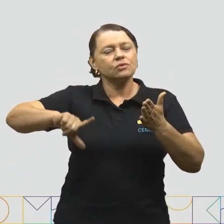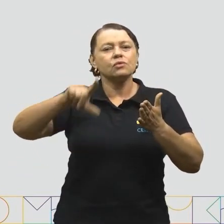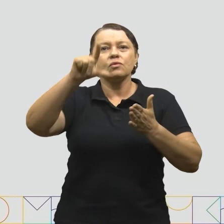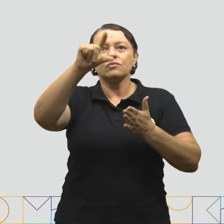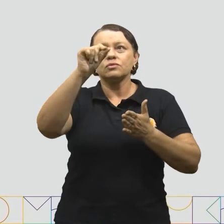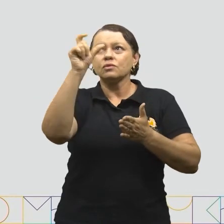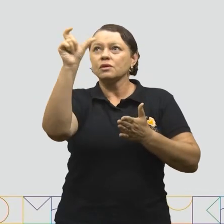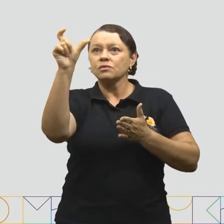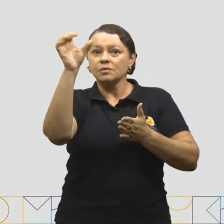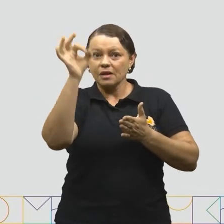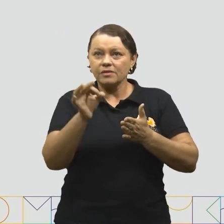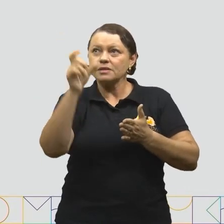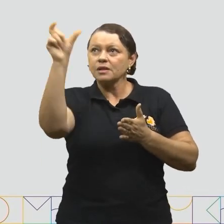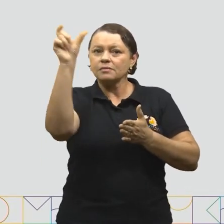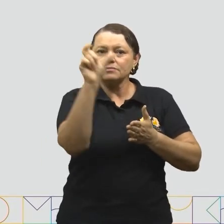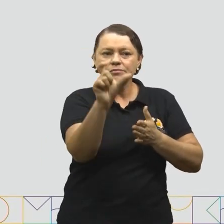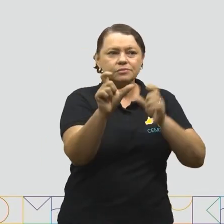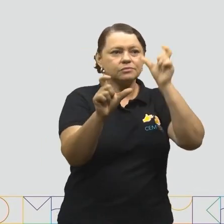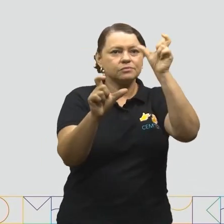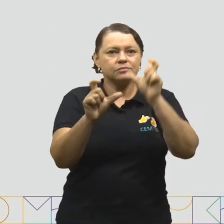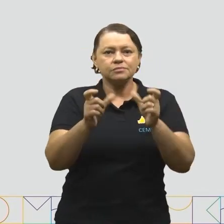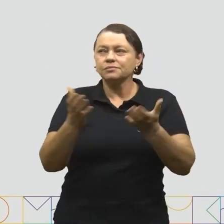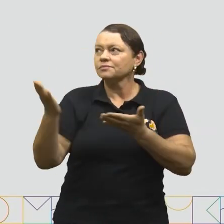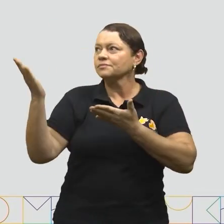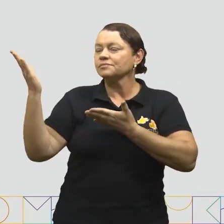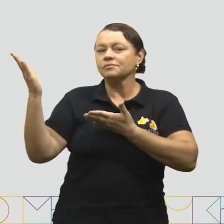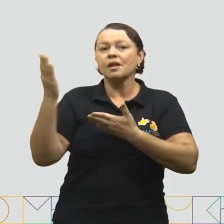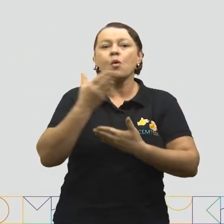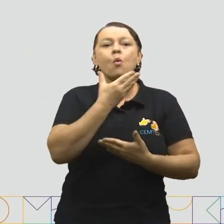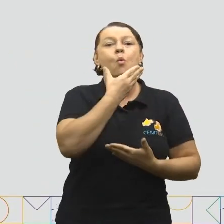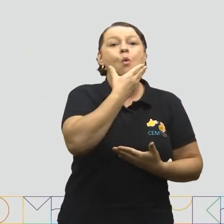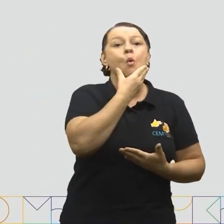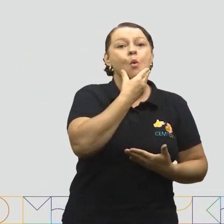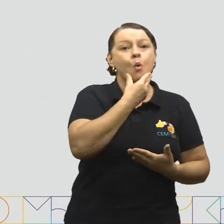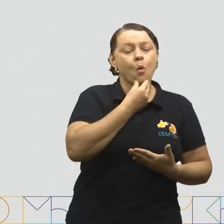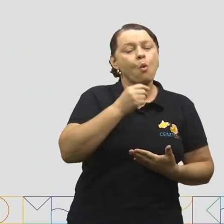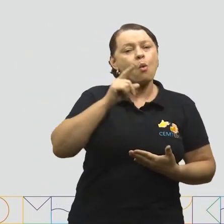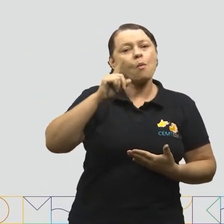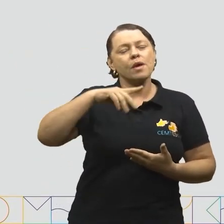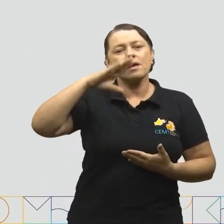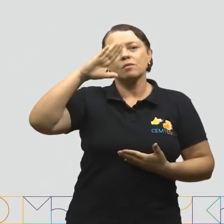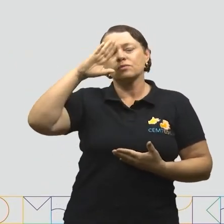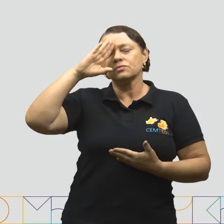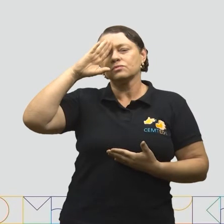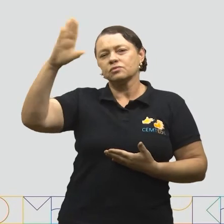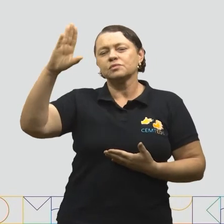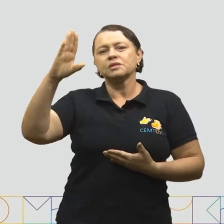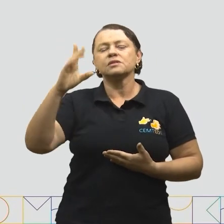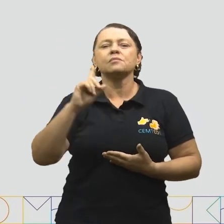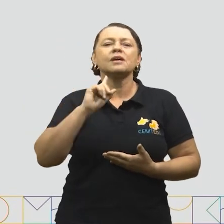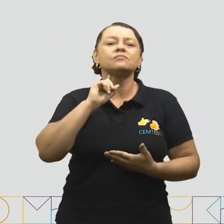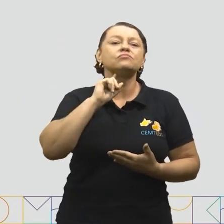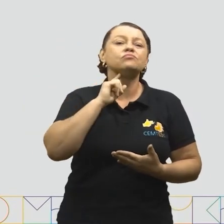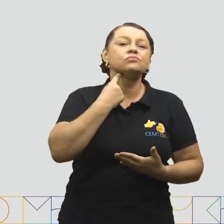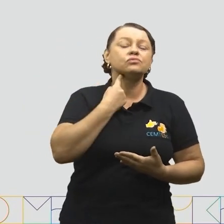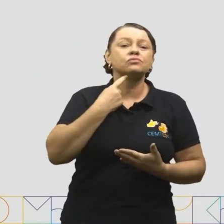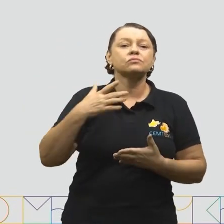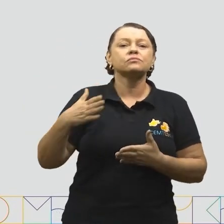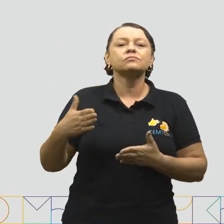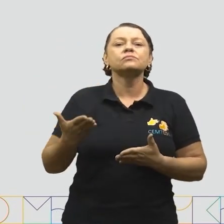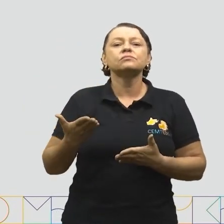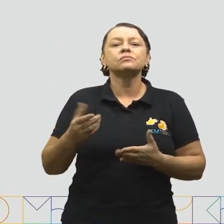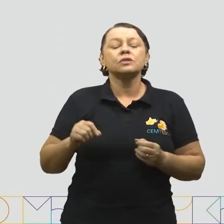palavras de forma corretamente. Muito bem, o homem é um dos principais poluidores